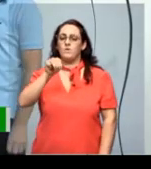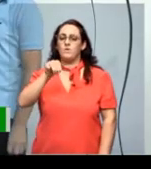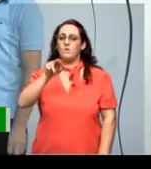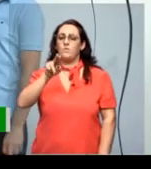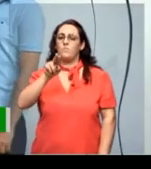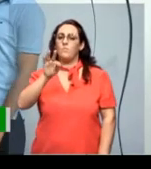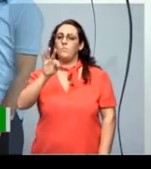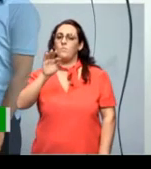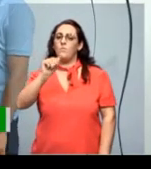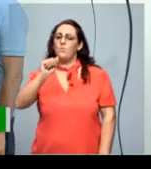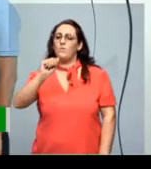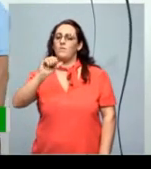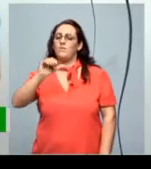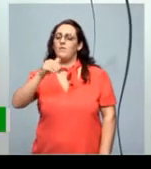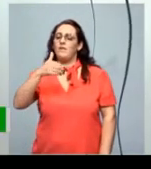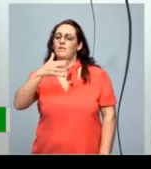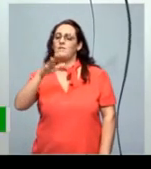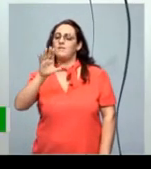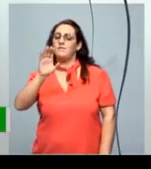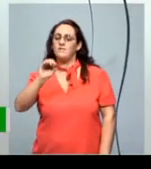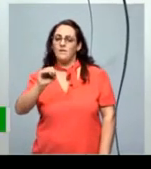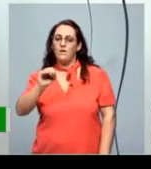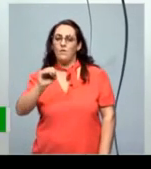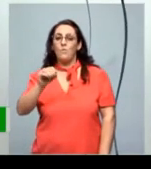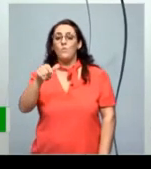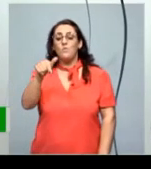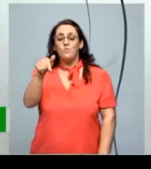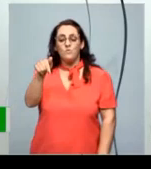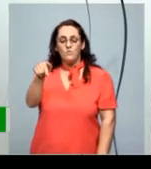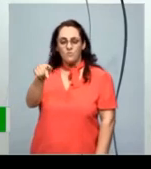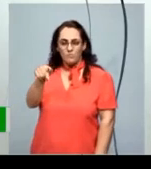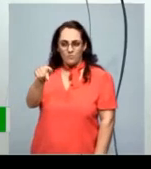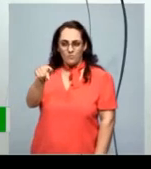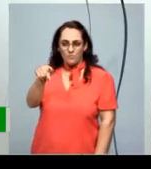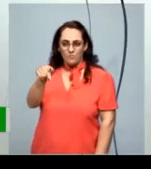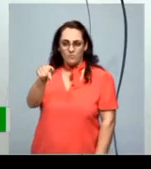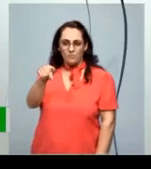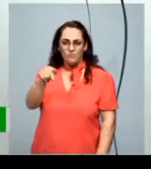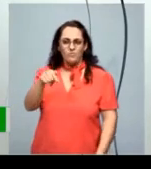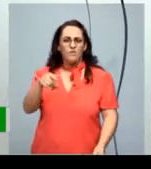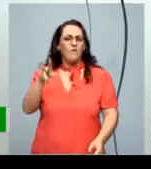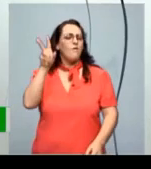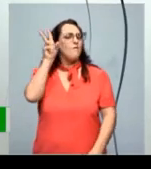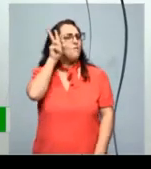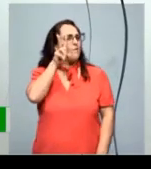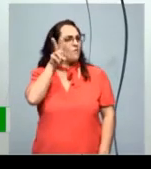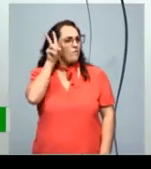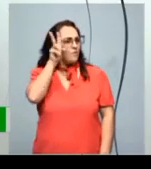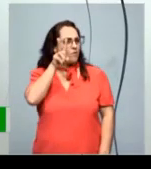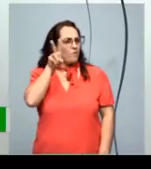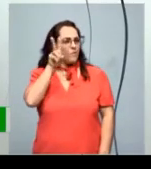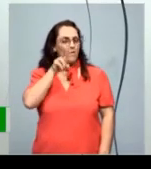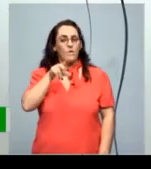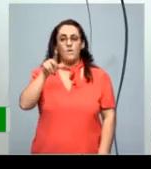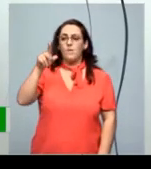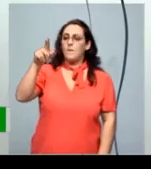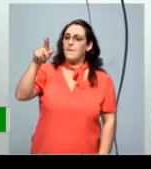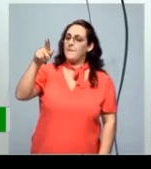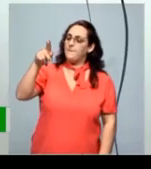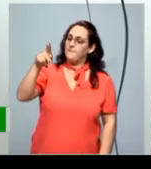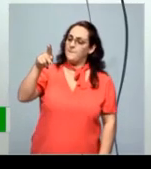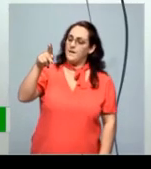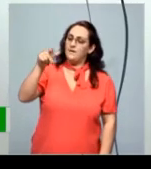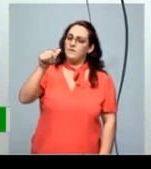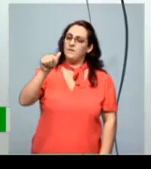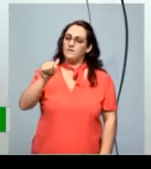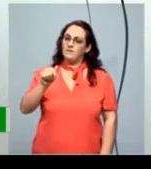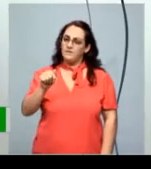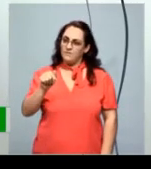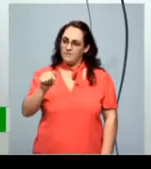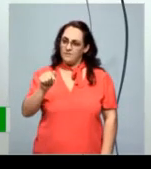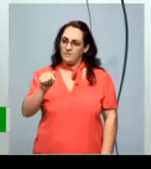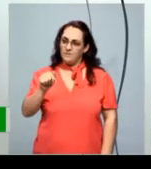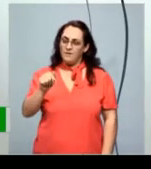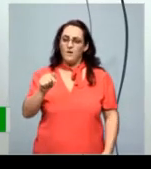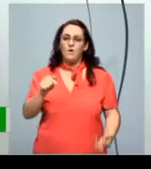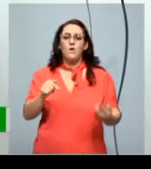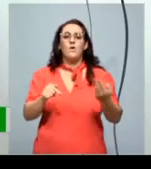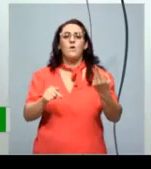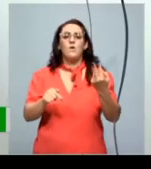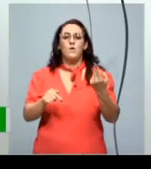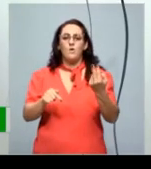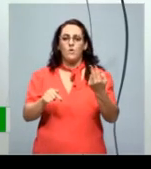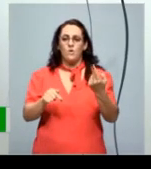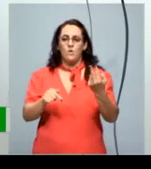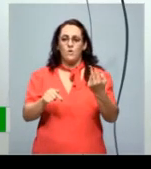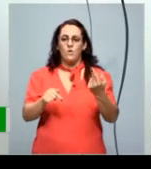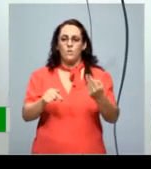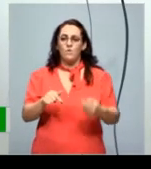permutação de sete. Então, como que a gente faz isso? Vamos lembrar? Permutação de 7. Isso vai ser igual